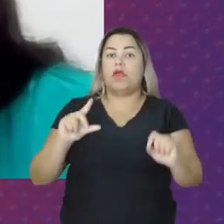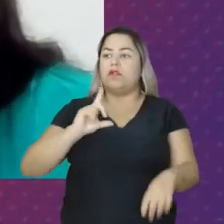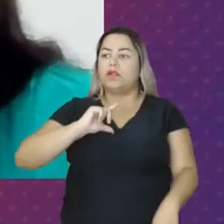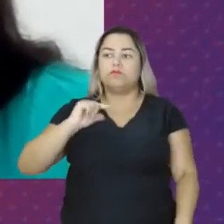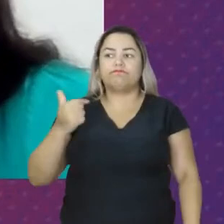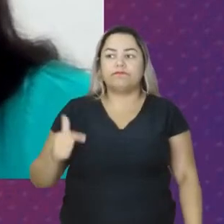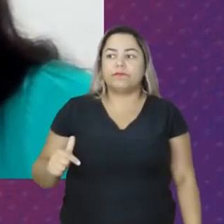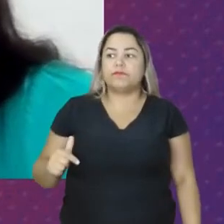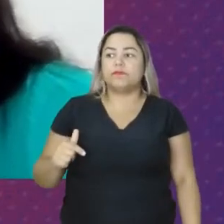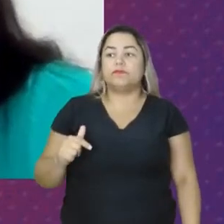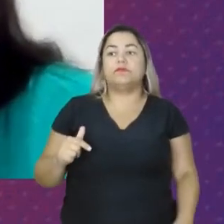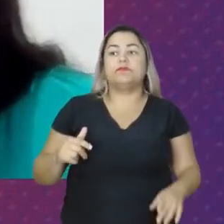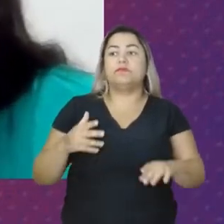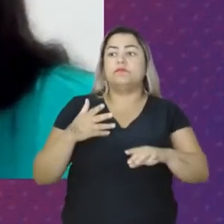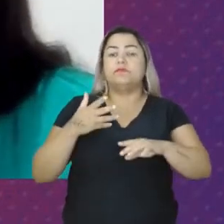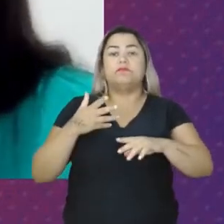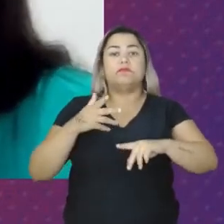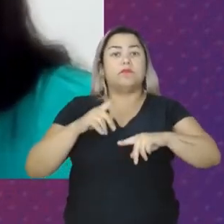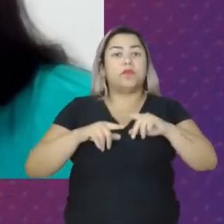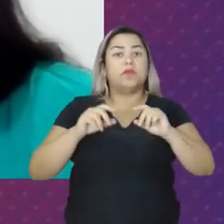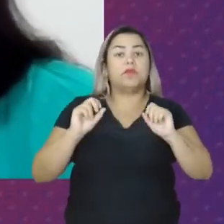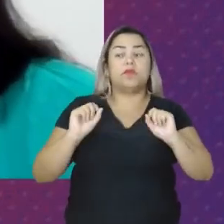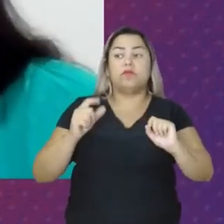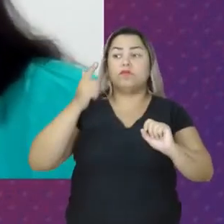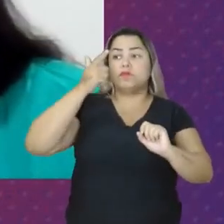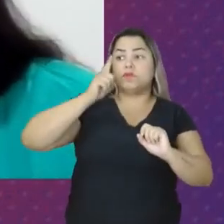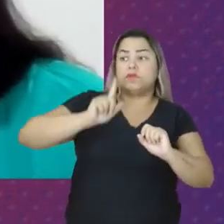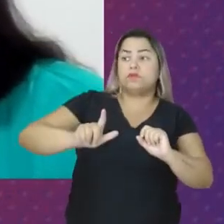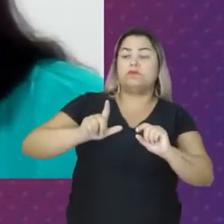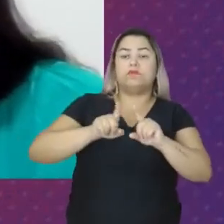tem tanto material assim que a gente possa buscar,